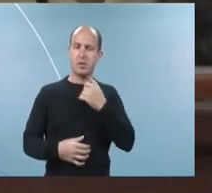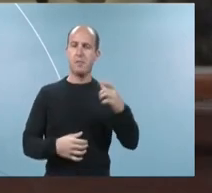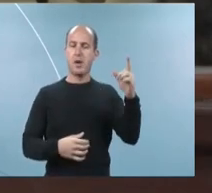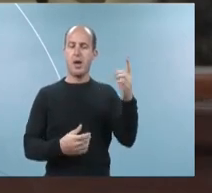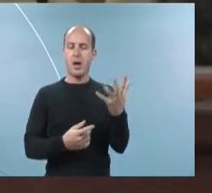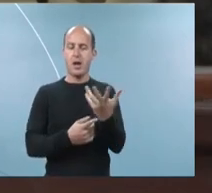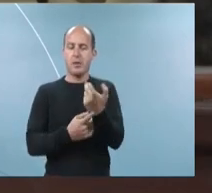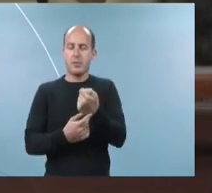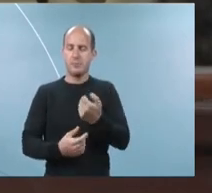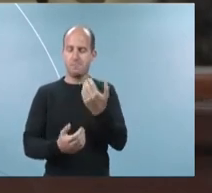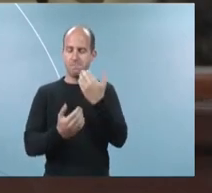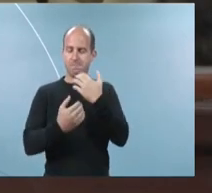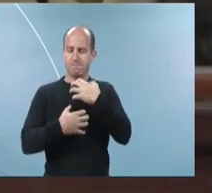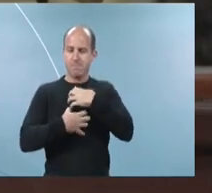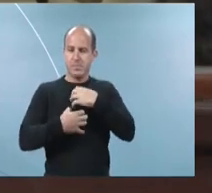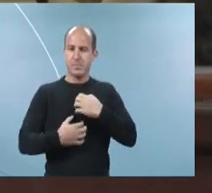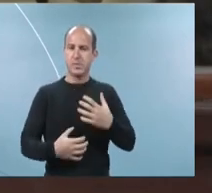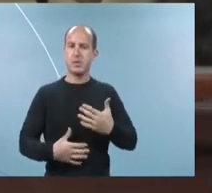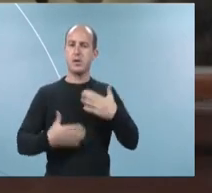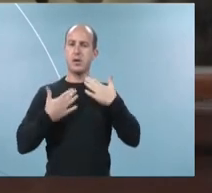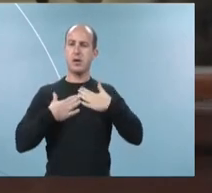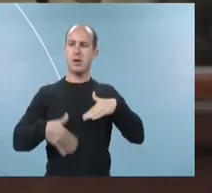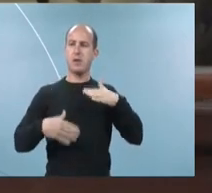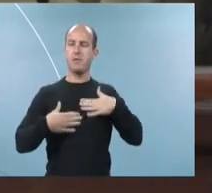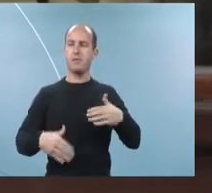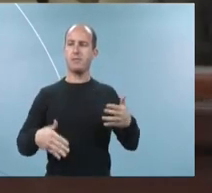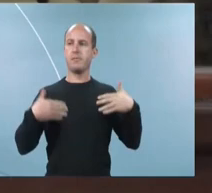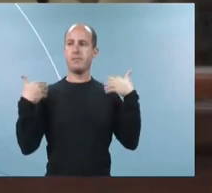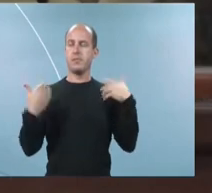acalma, anima e lhe dá prazer. É verdade?